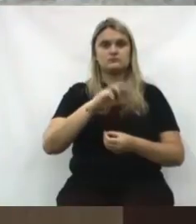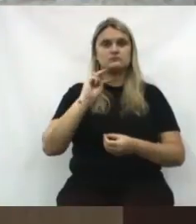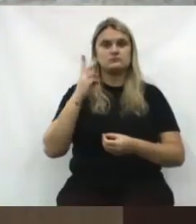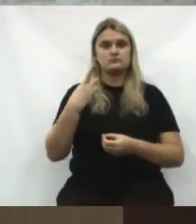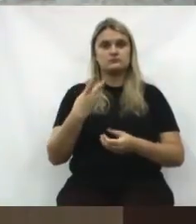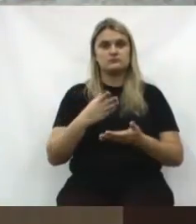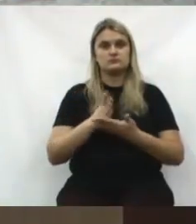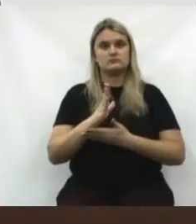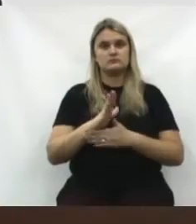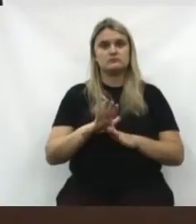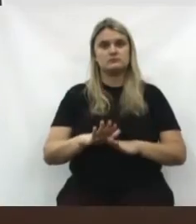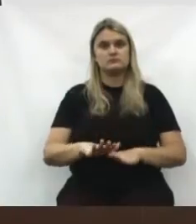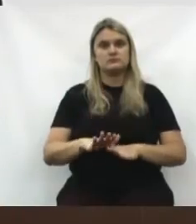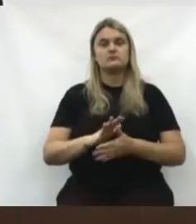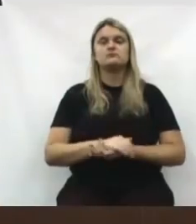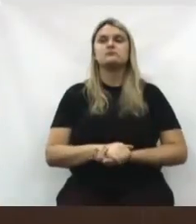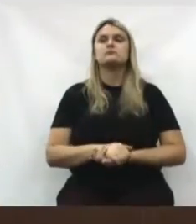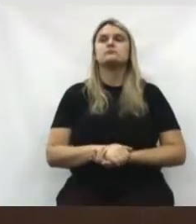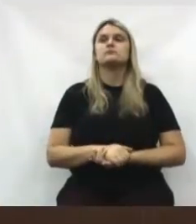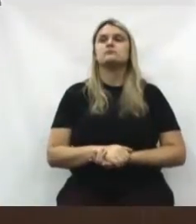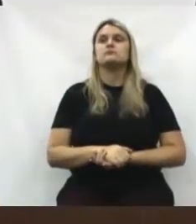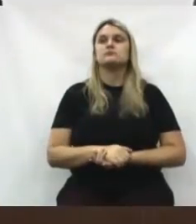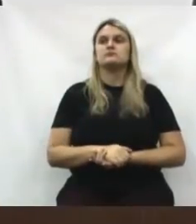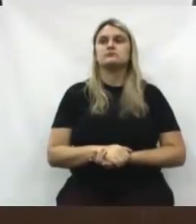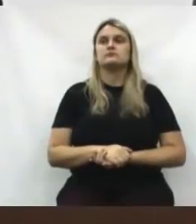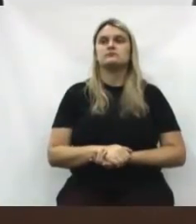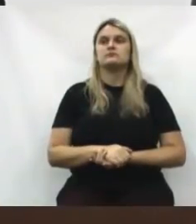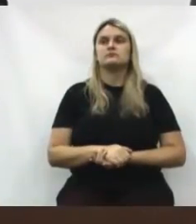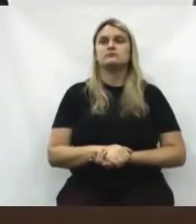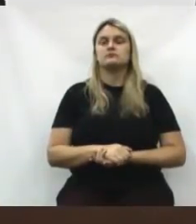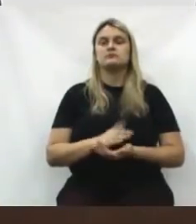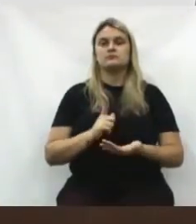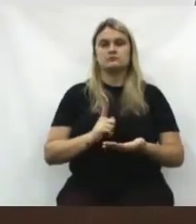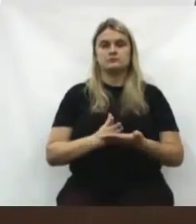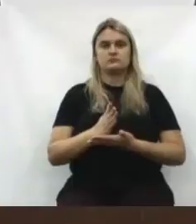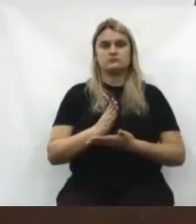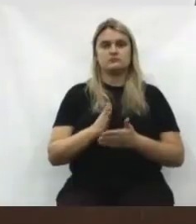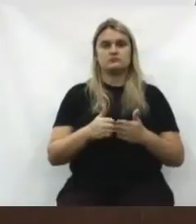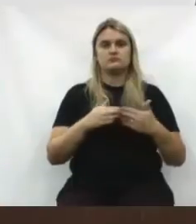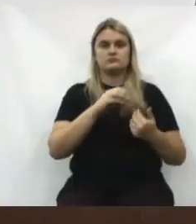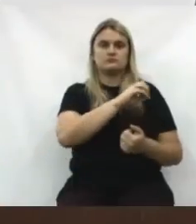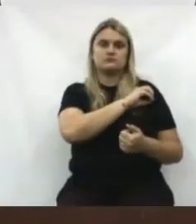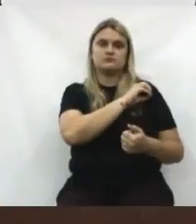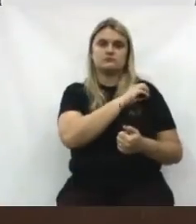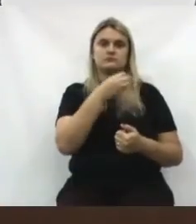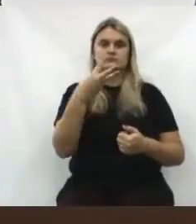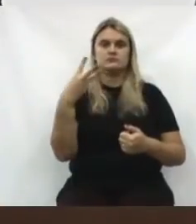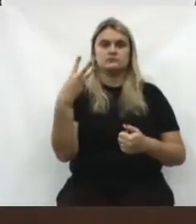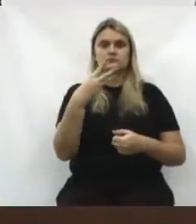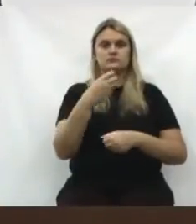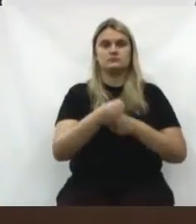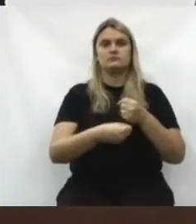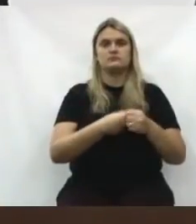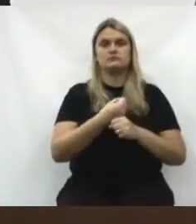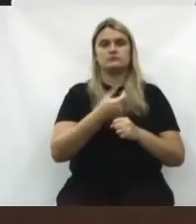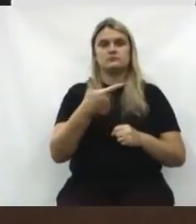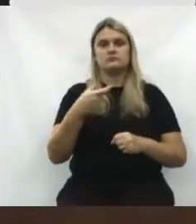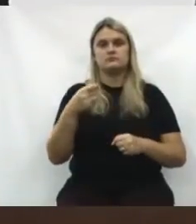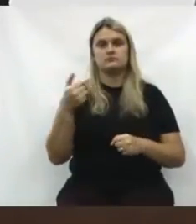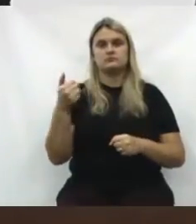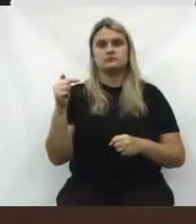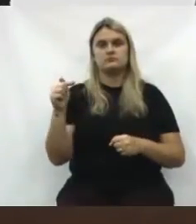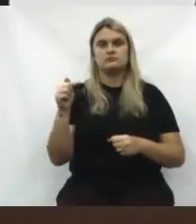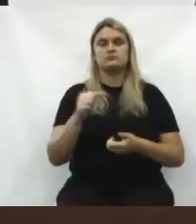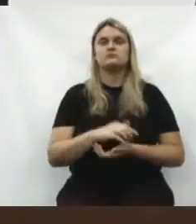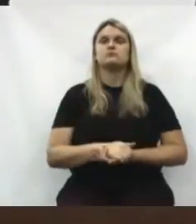Em votação. Senhores vereadores que aprovam, permaneçam como estão. Aprovado o requerimento número